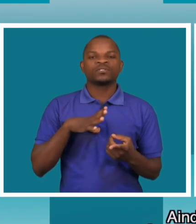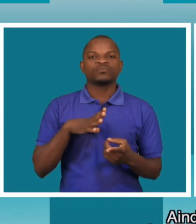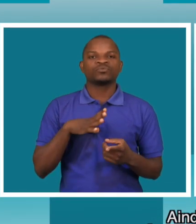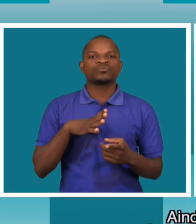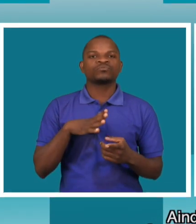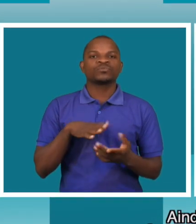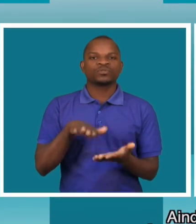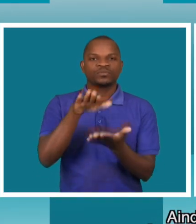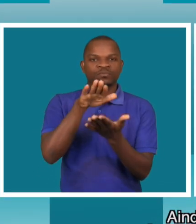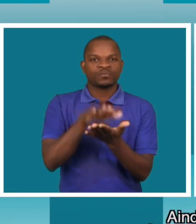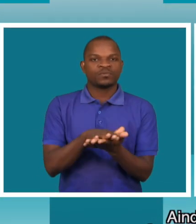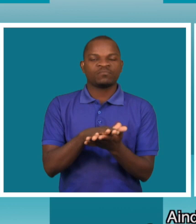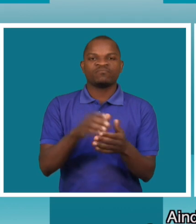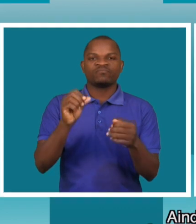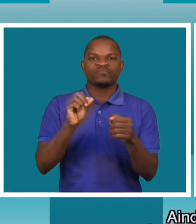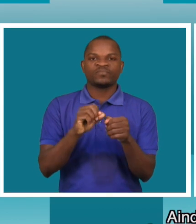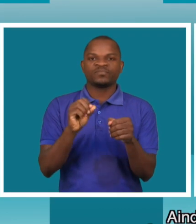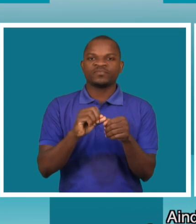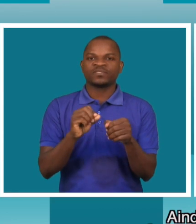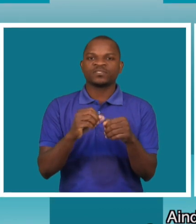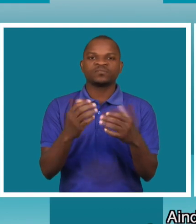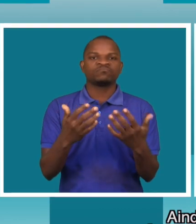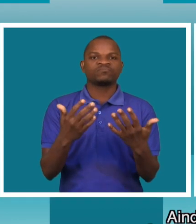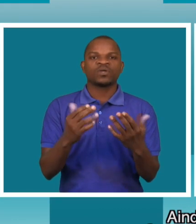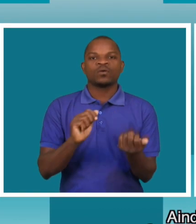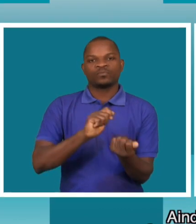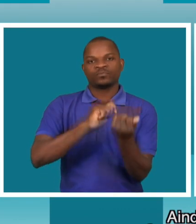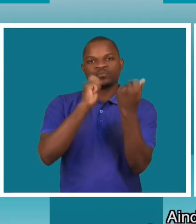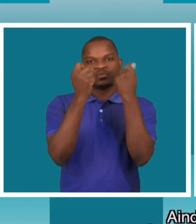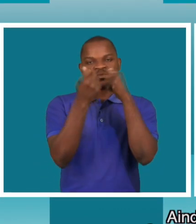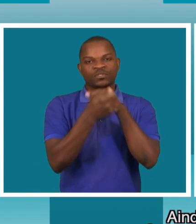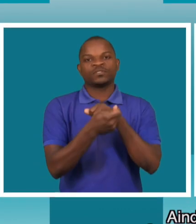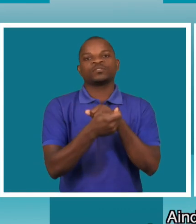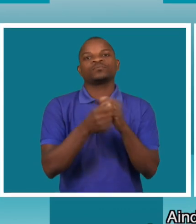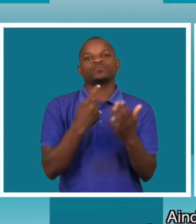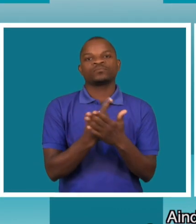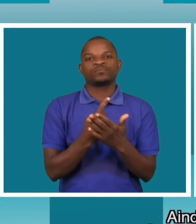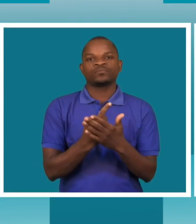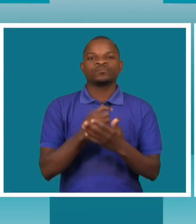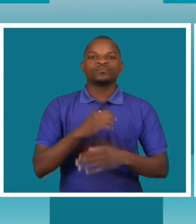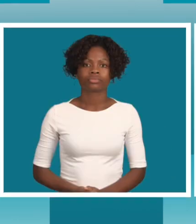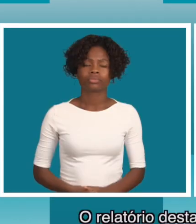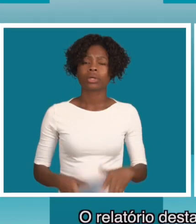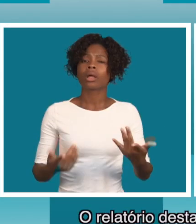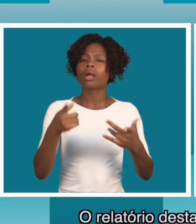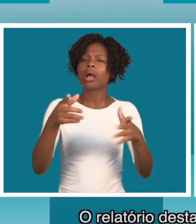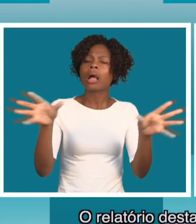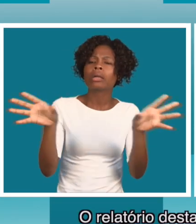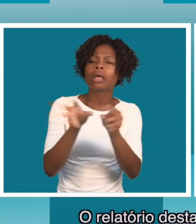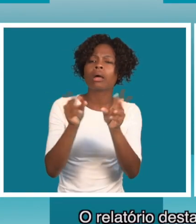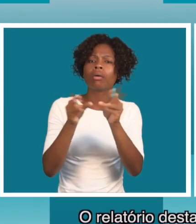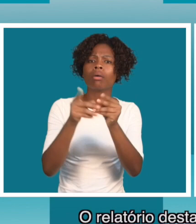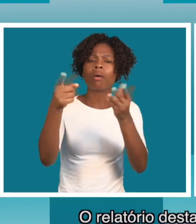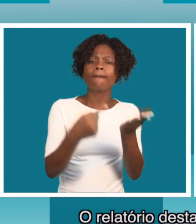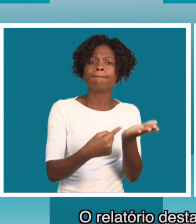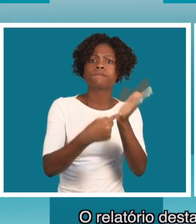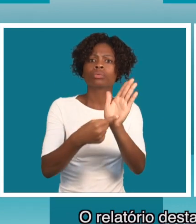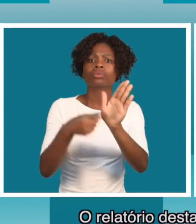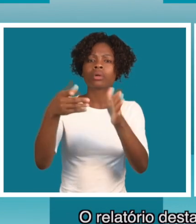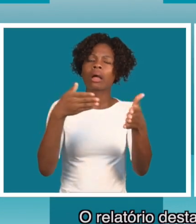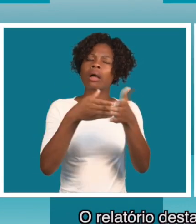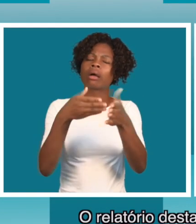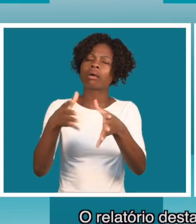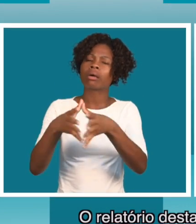Ainda temos espaço para fazer as mudanças que sejam necessárias. O relatório destaca as barreiras